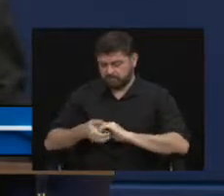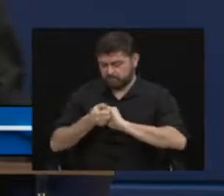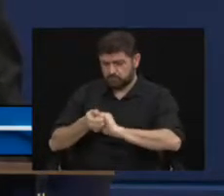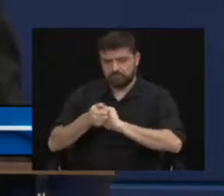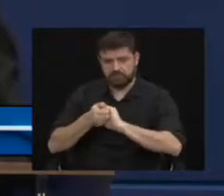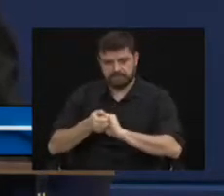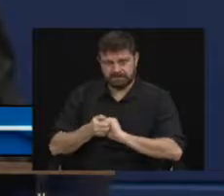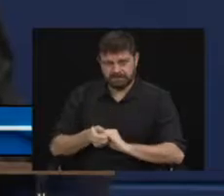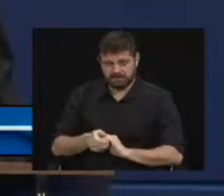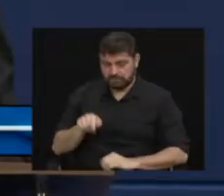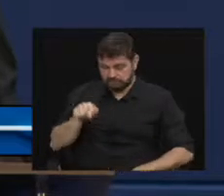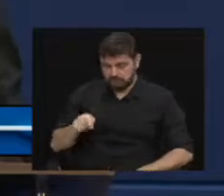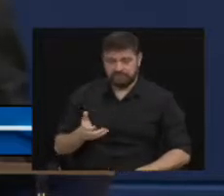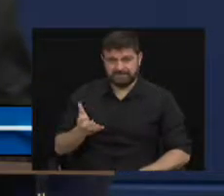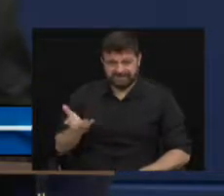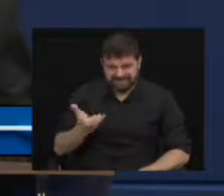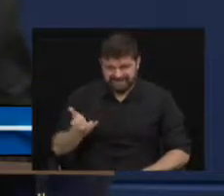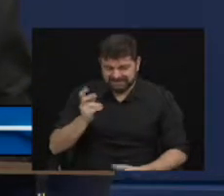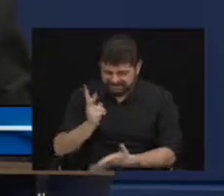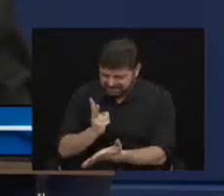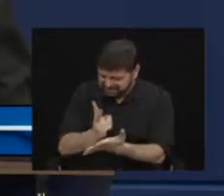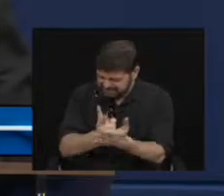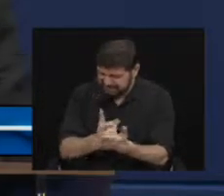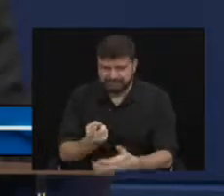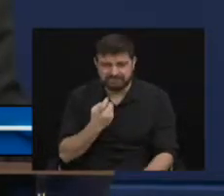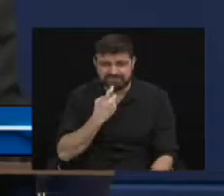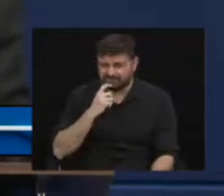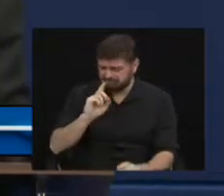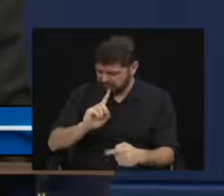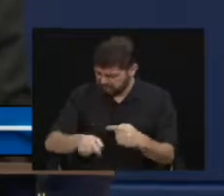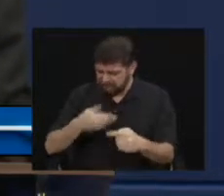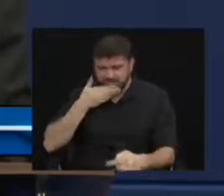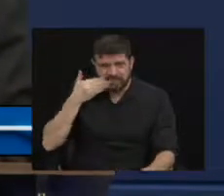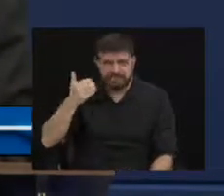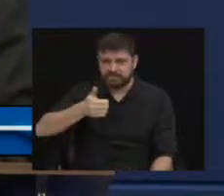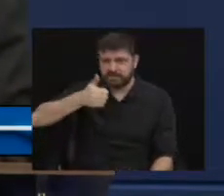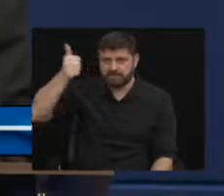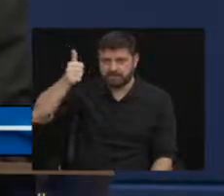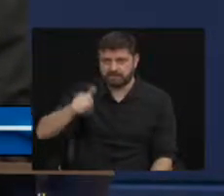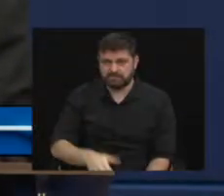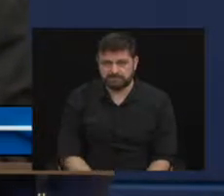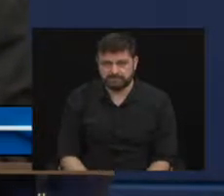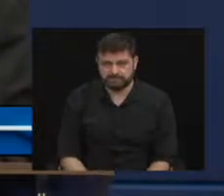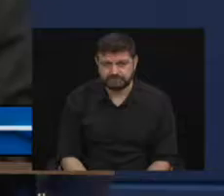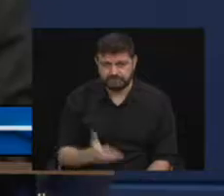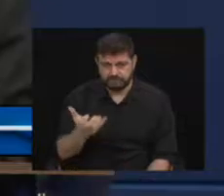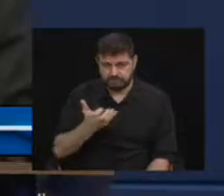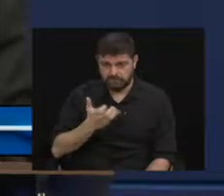organizada, e sempre é isso que os vereadores fazem, que é geralmente sempre fiscalizando e